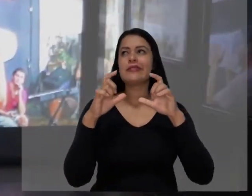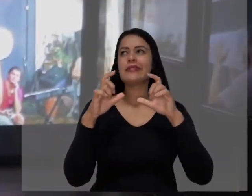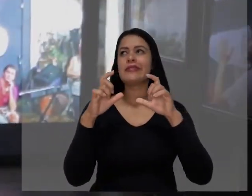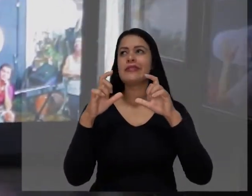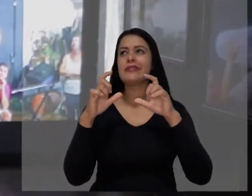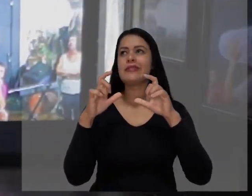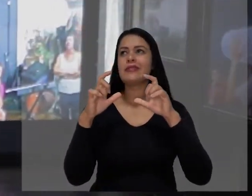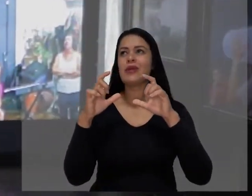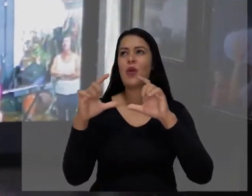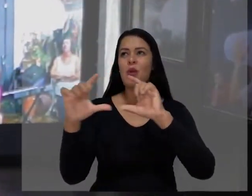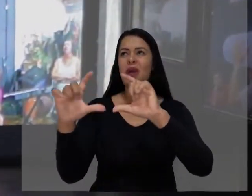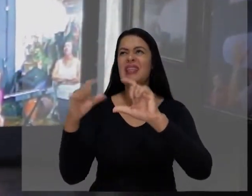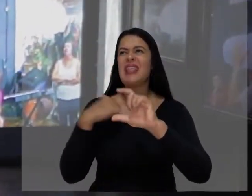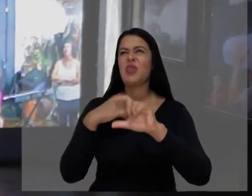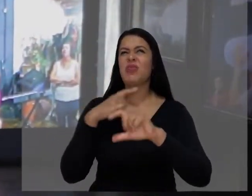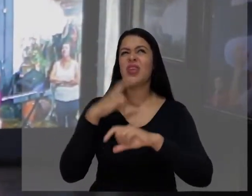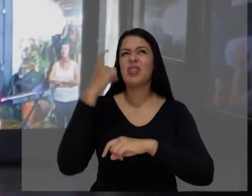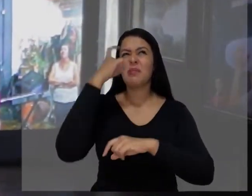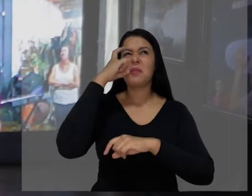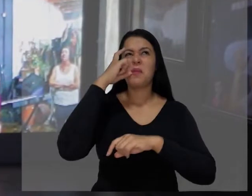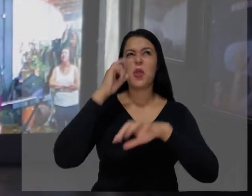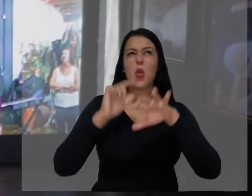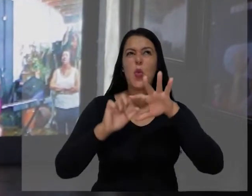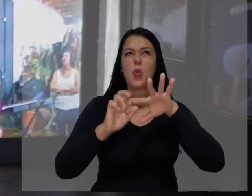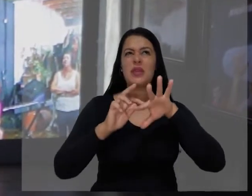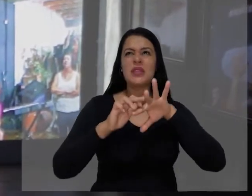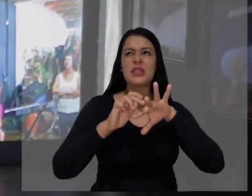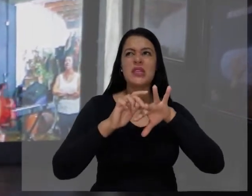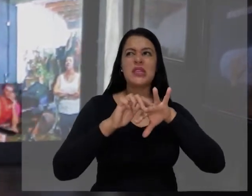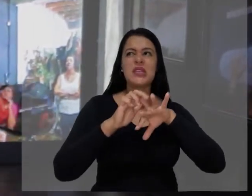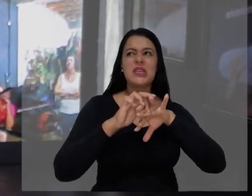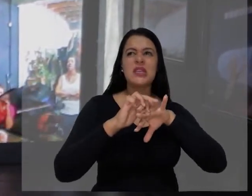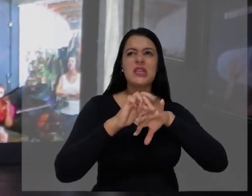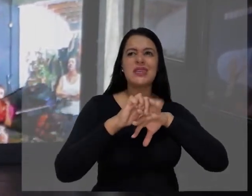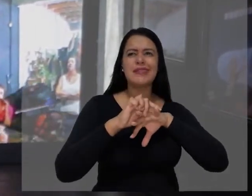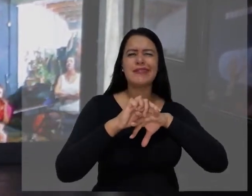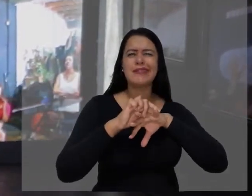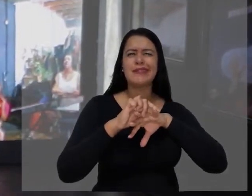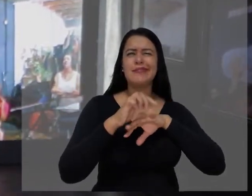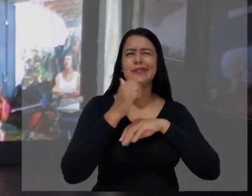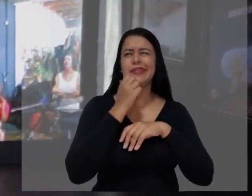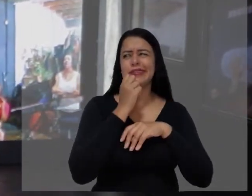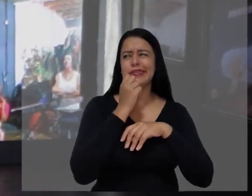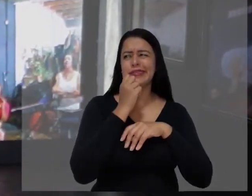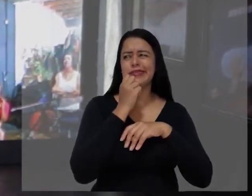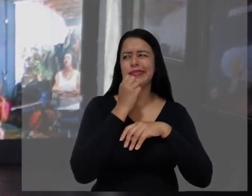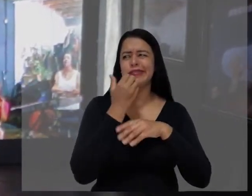tenho uma escada. Olha o desperdício.